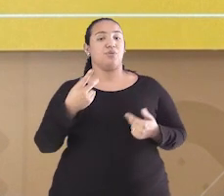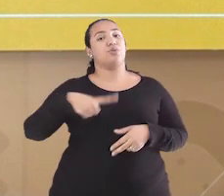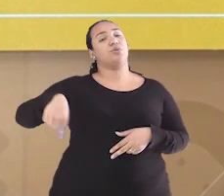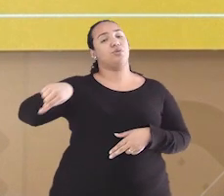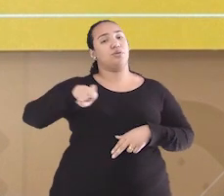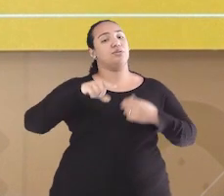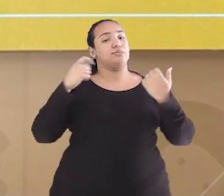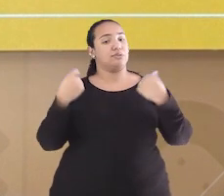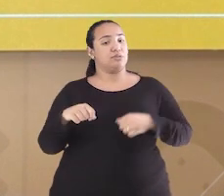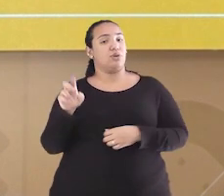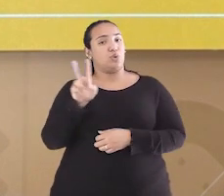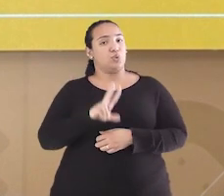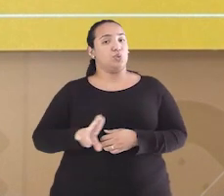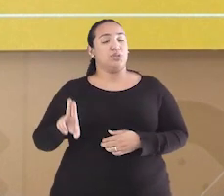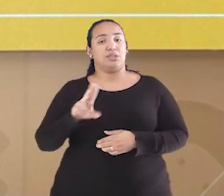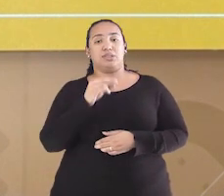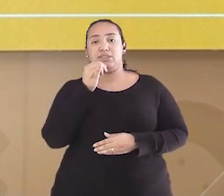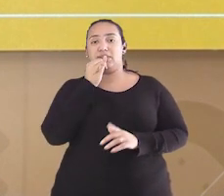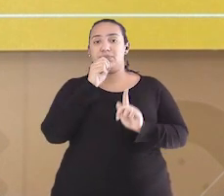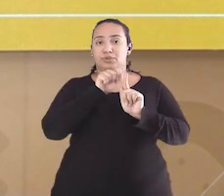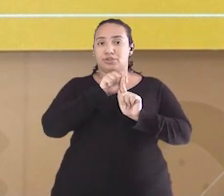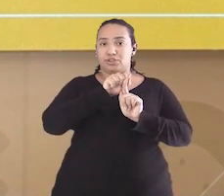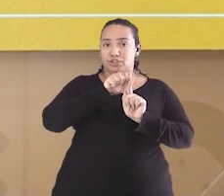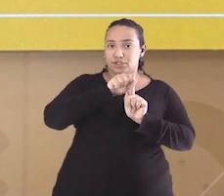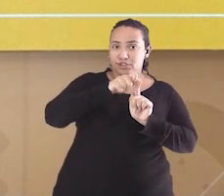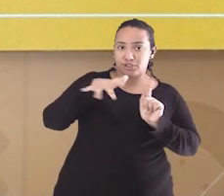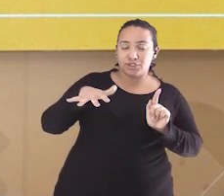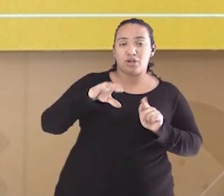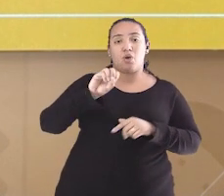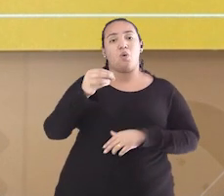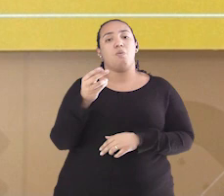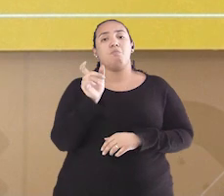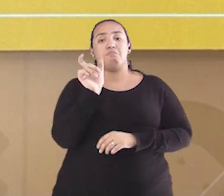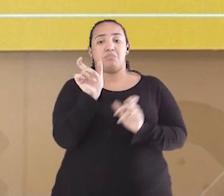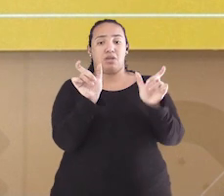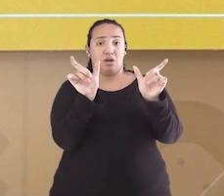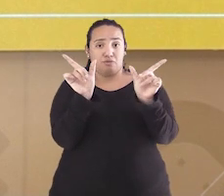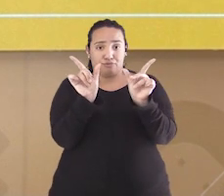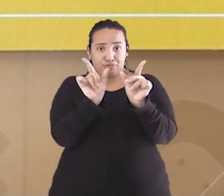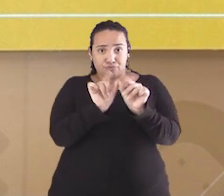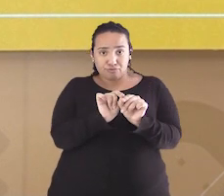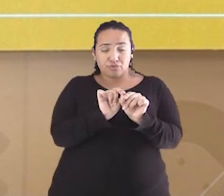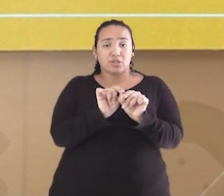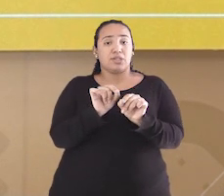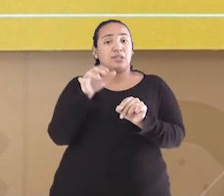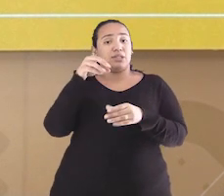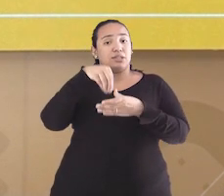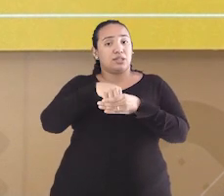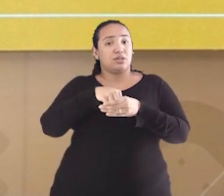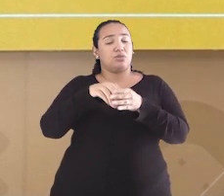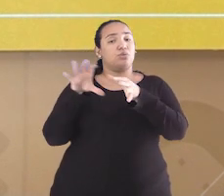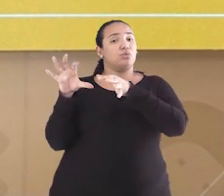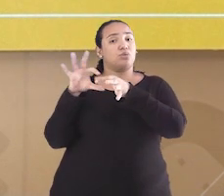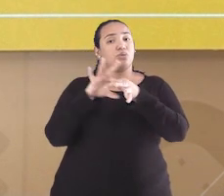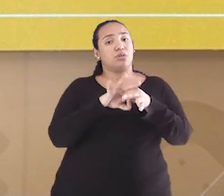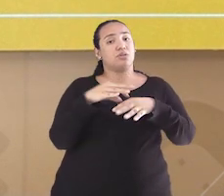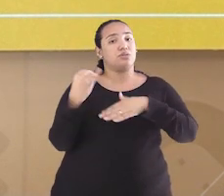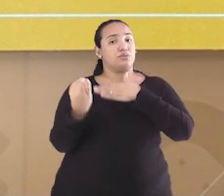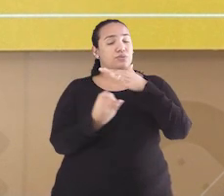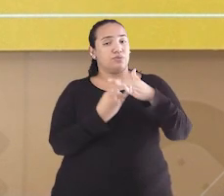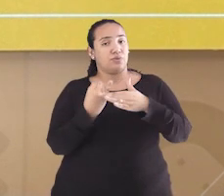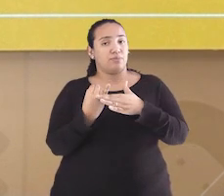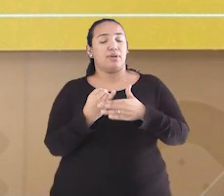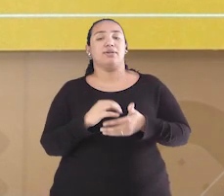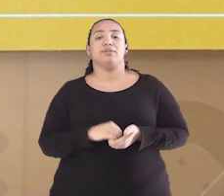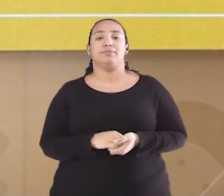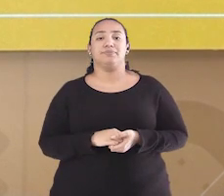devemos utilizar, por exemplo, gírias ou reduções de palavras em contextos sociais formais, como uma reunião